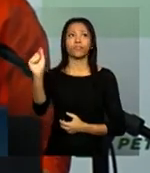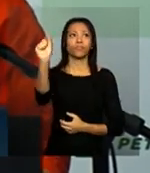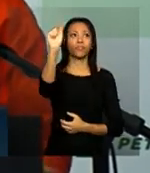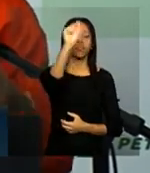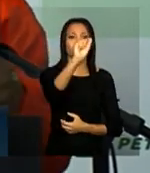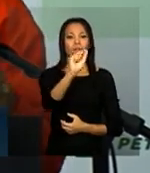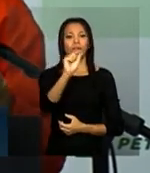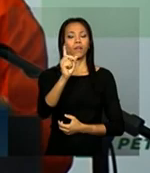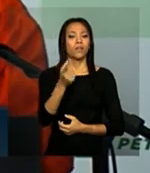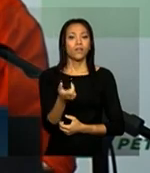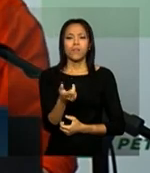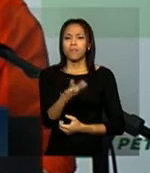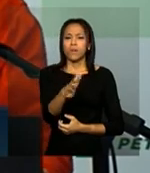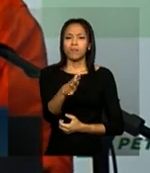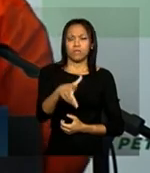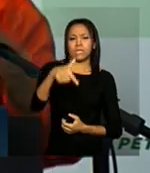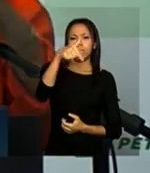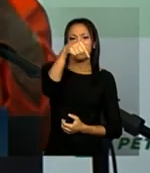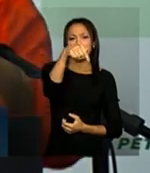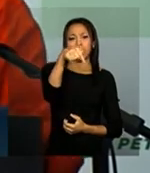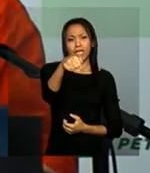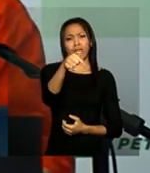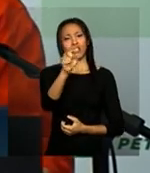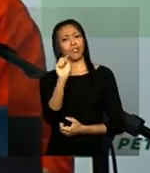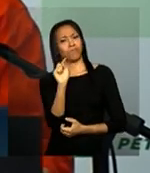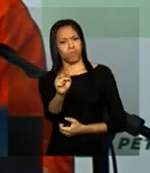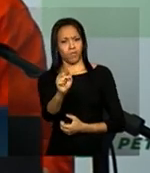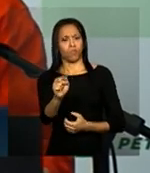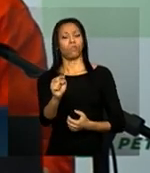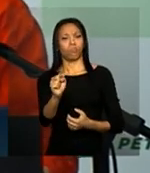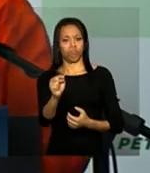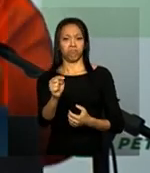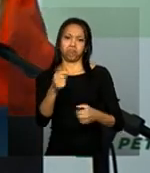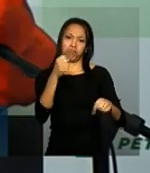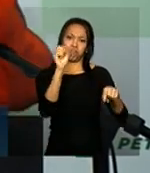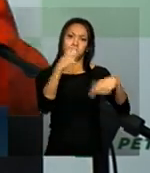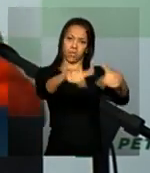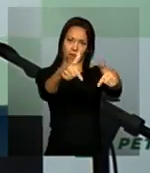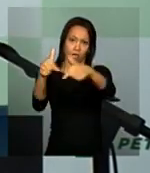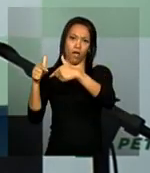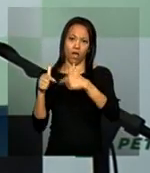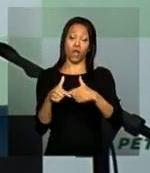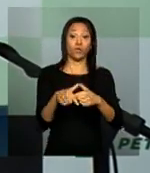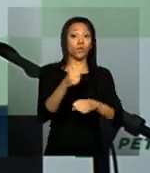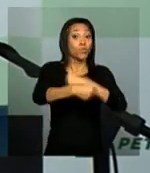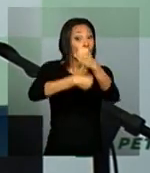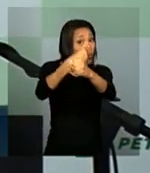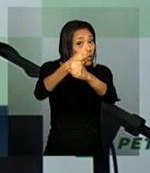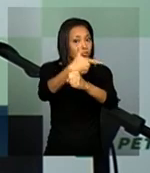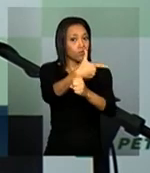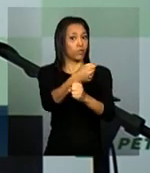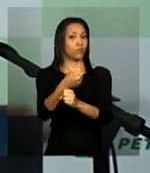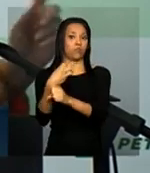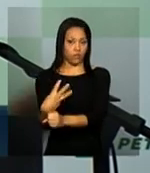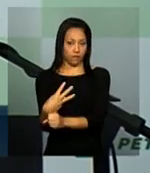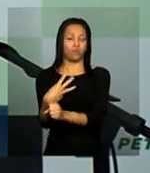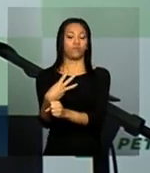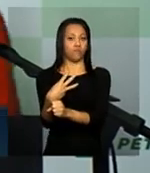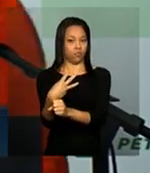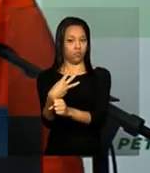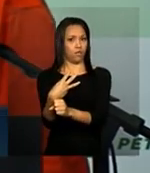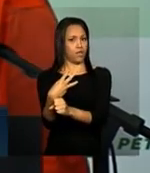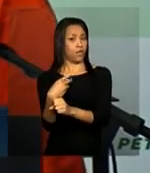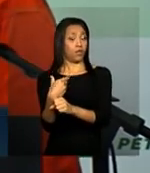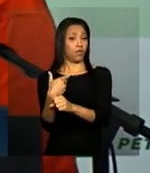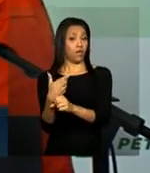chegava a cerca de 7 mil empregos, um pouco mais de 7 mil empregos no ano de 2003, porque em